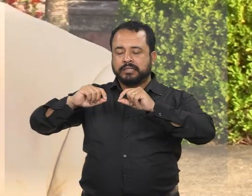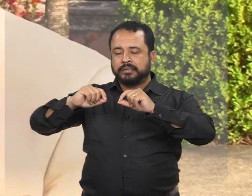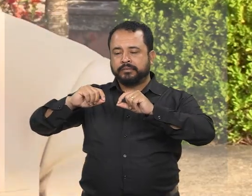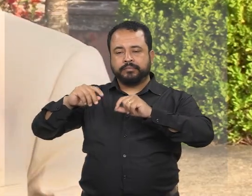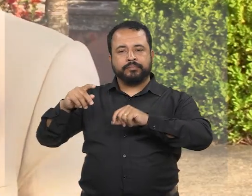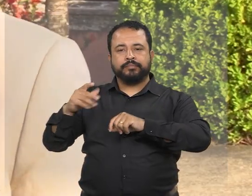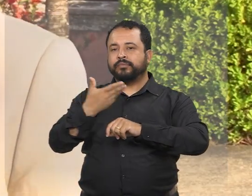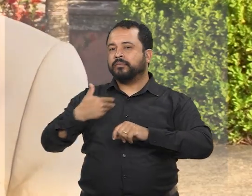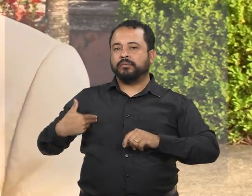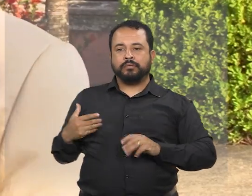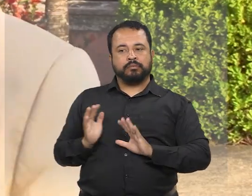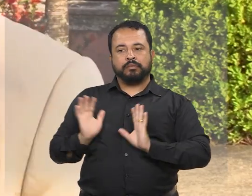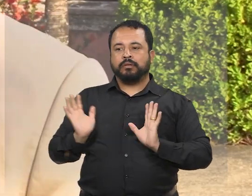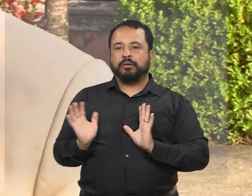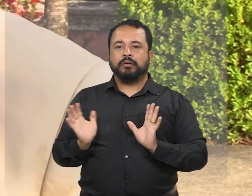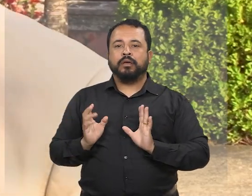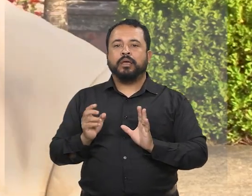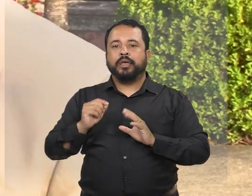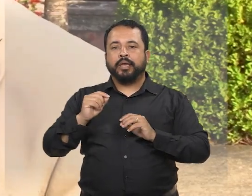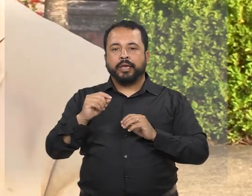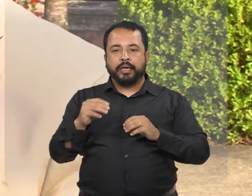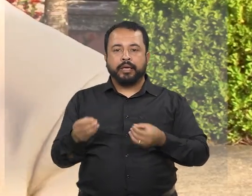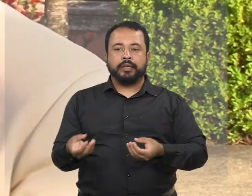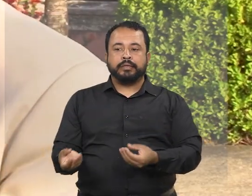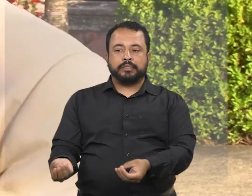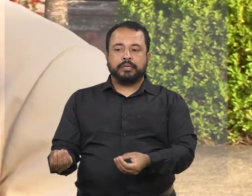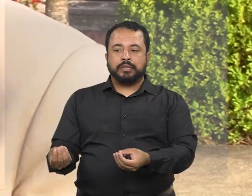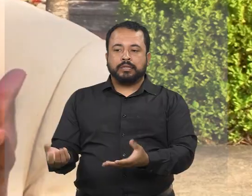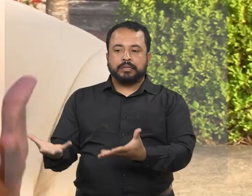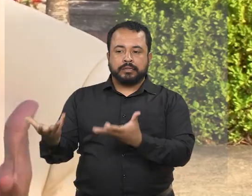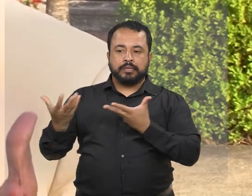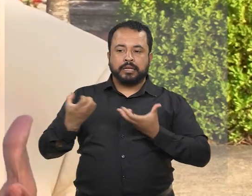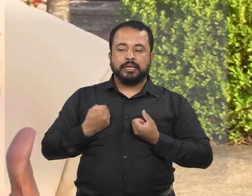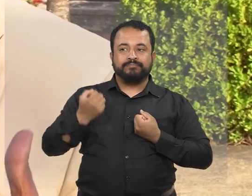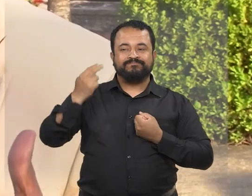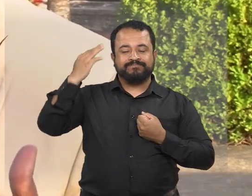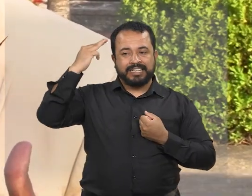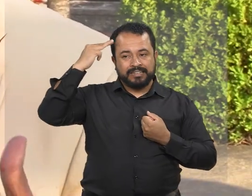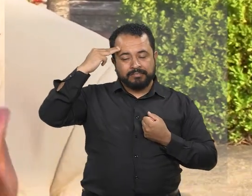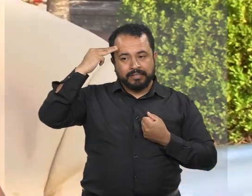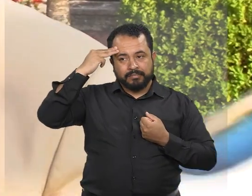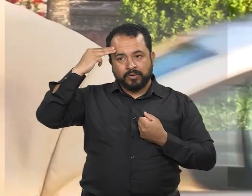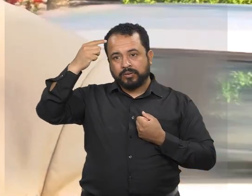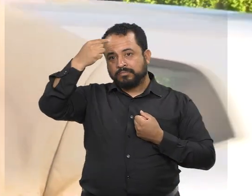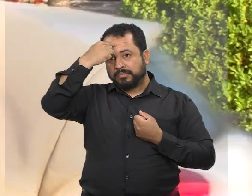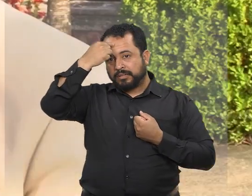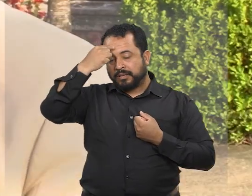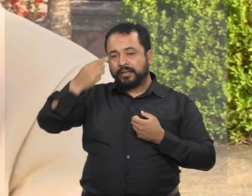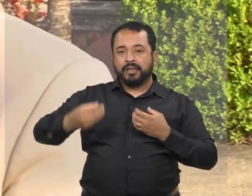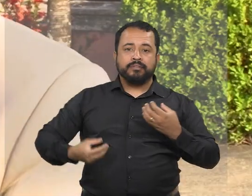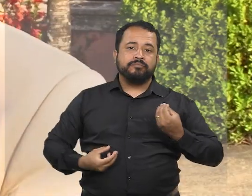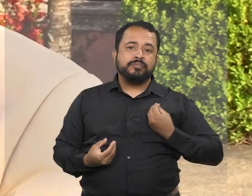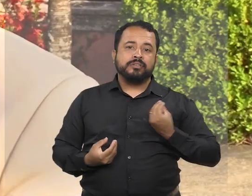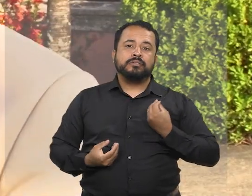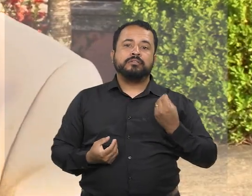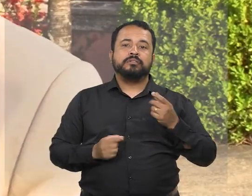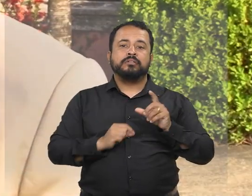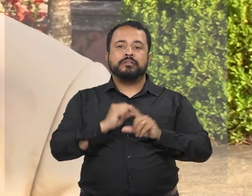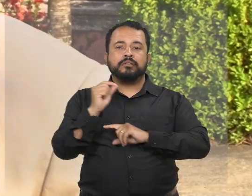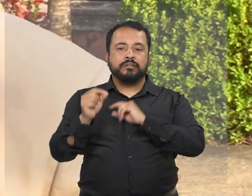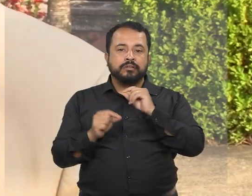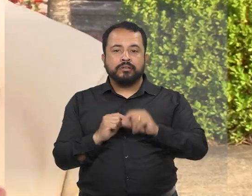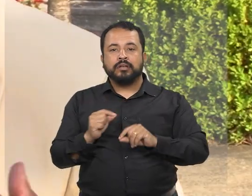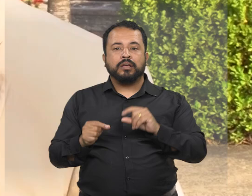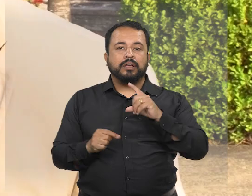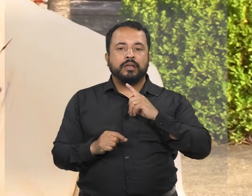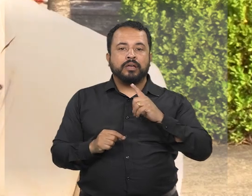fruto de um processo de indenização, e não é. É algo que traz a memória, a vida, o que nós vivemos ali, o